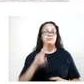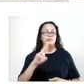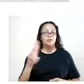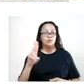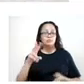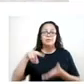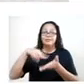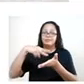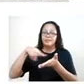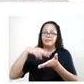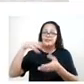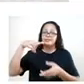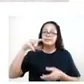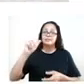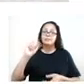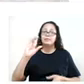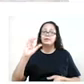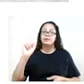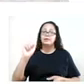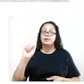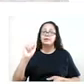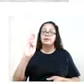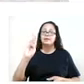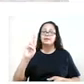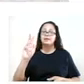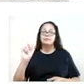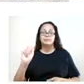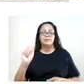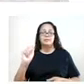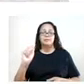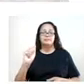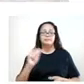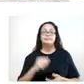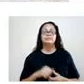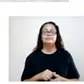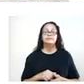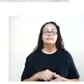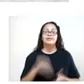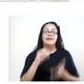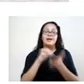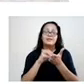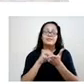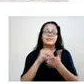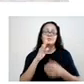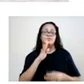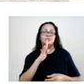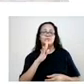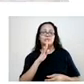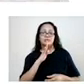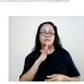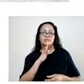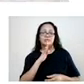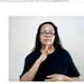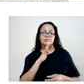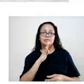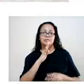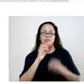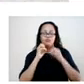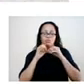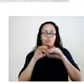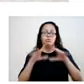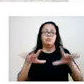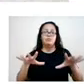chama Dança Macabra. Pessoal, o desconhecimento nos mecanismos de